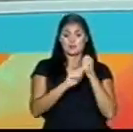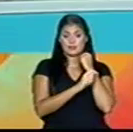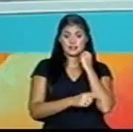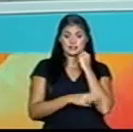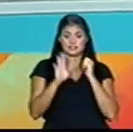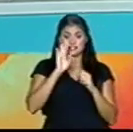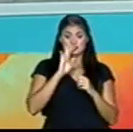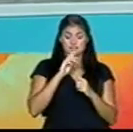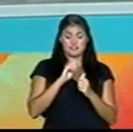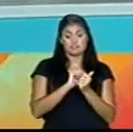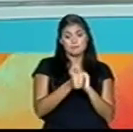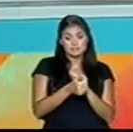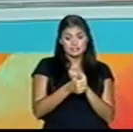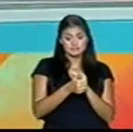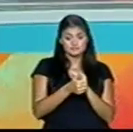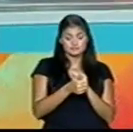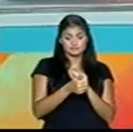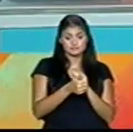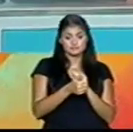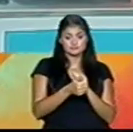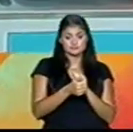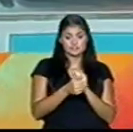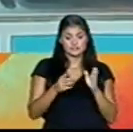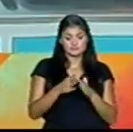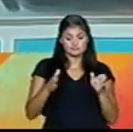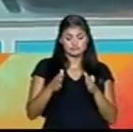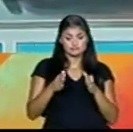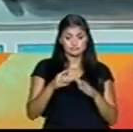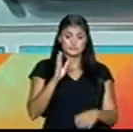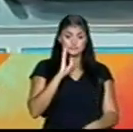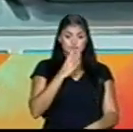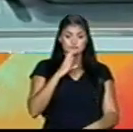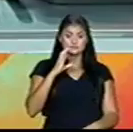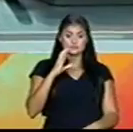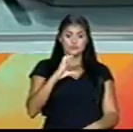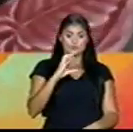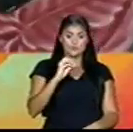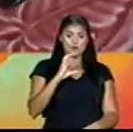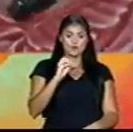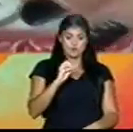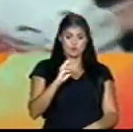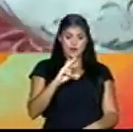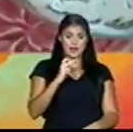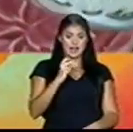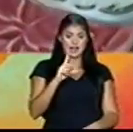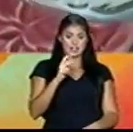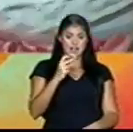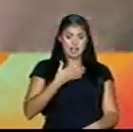preciso ajustar um bocadinho aos flocos e ao coco. Pronto, e uma de coco ralado. A base é